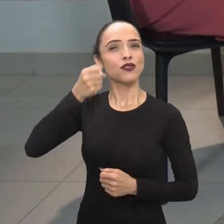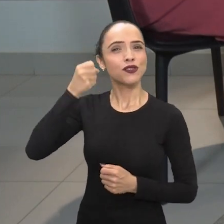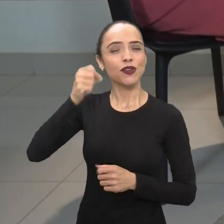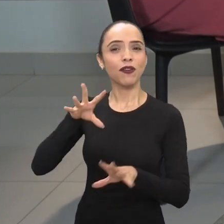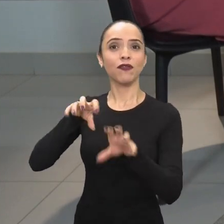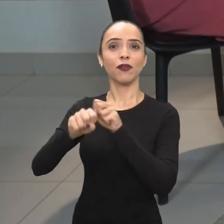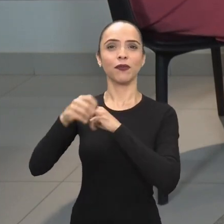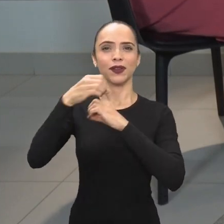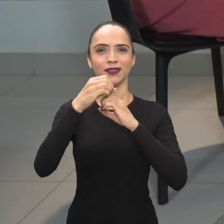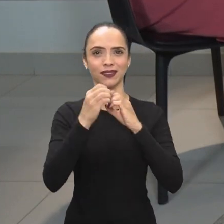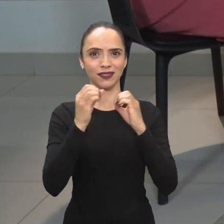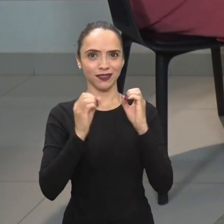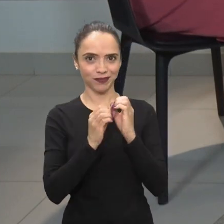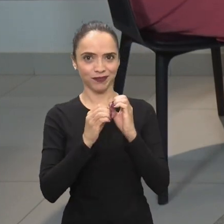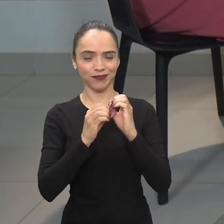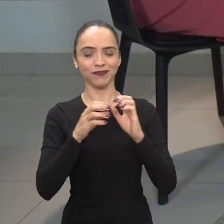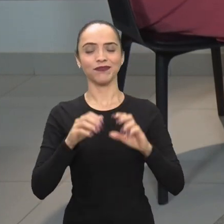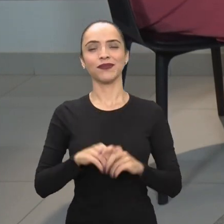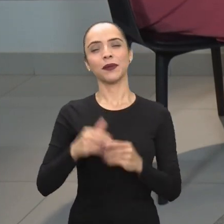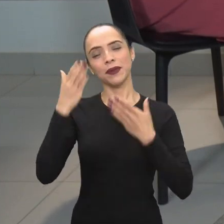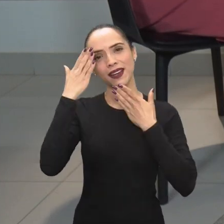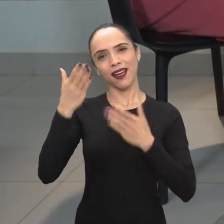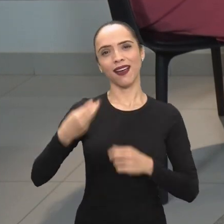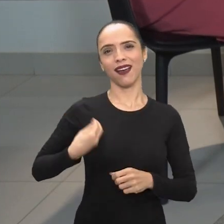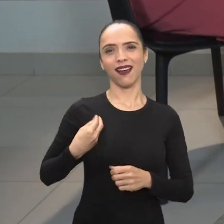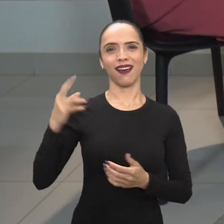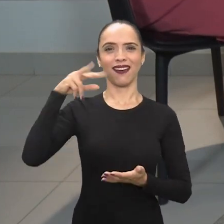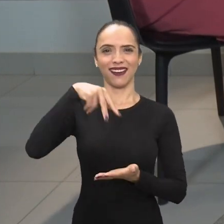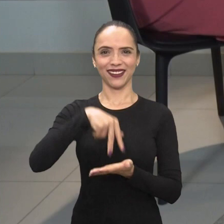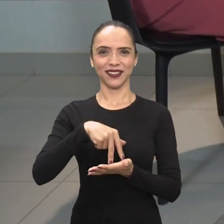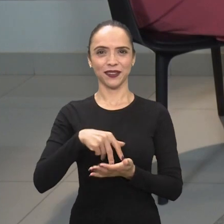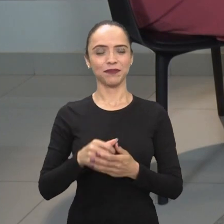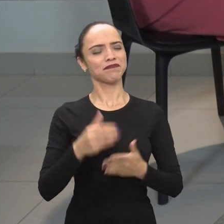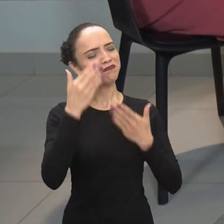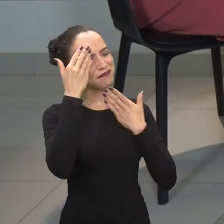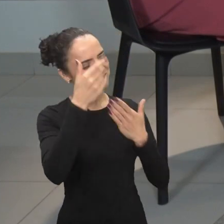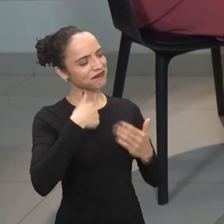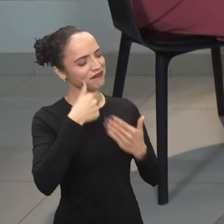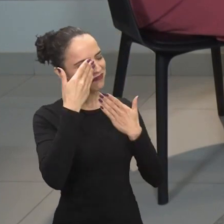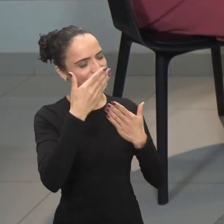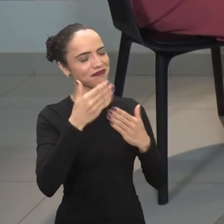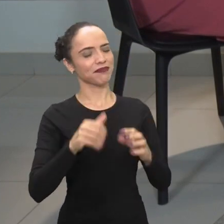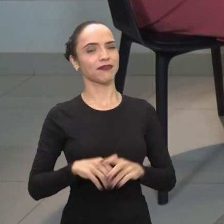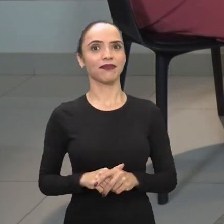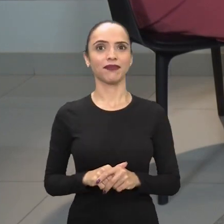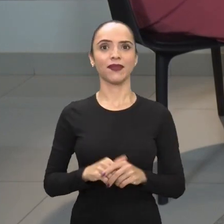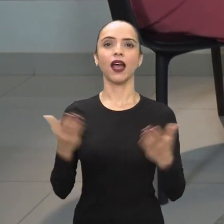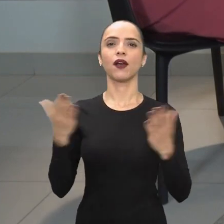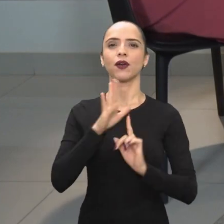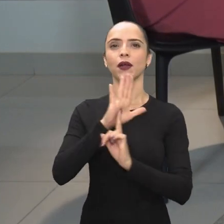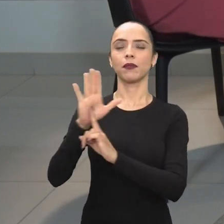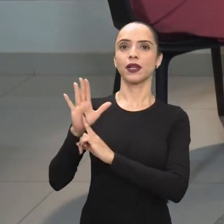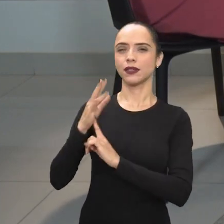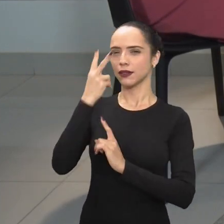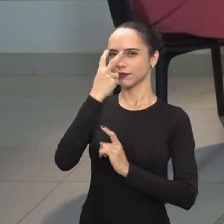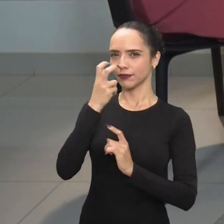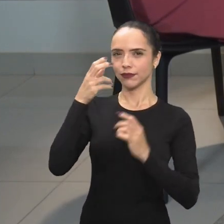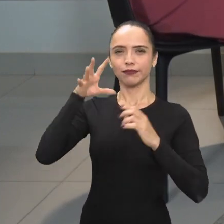sua presença Dalva senhora pode se apresentar para o nosso público cego de baixa visão